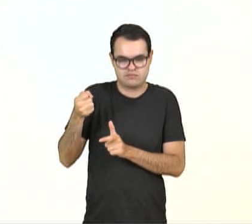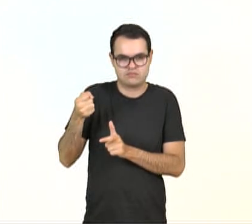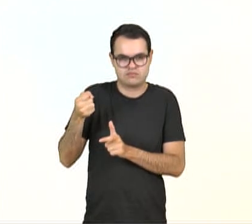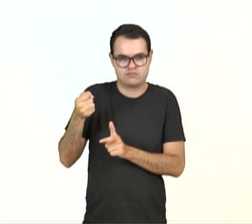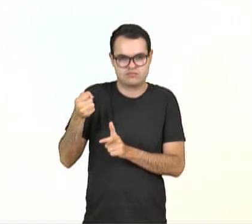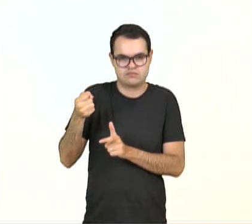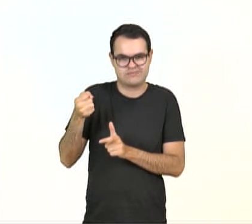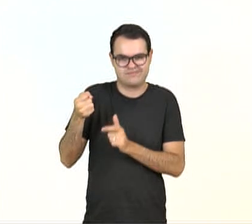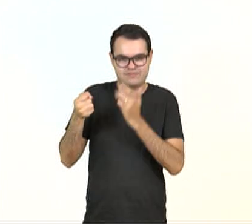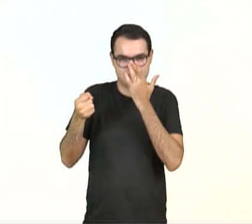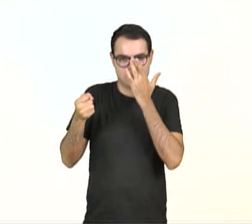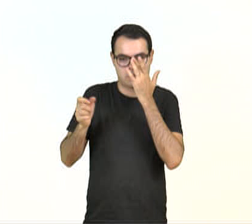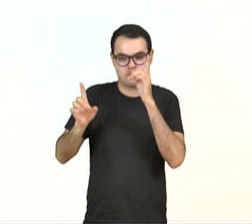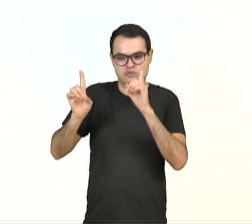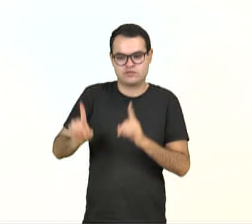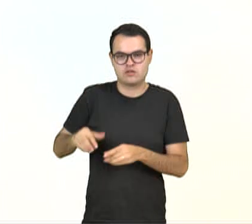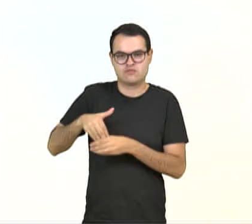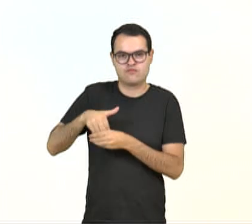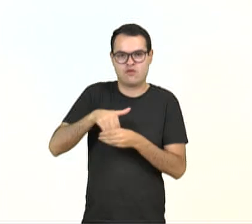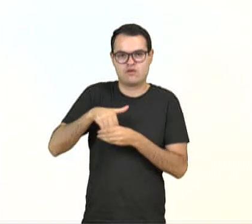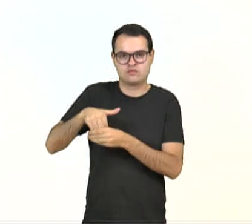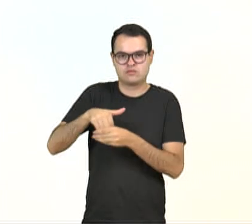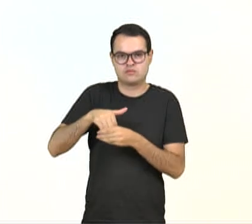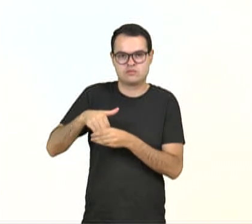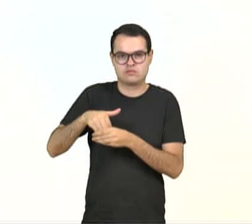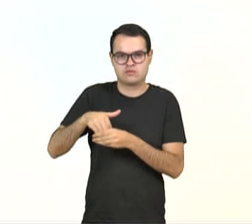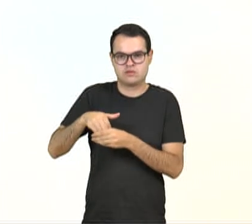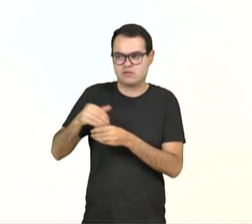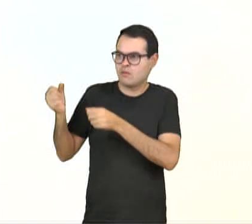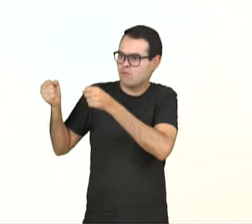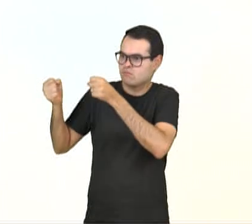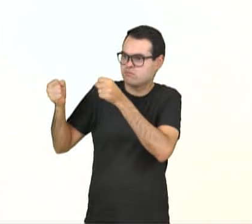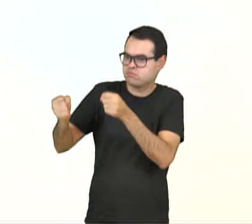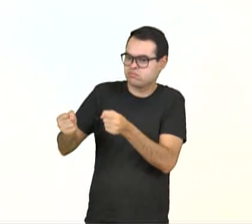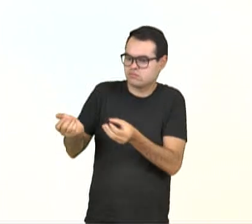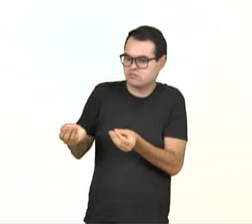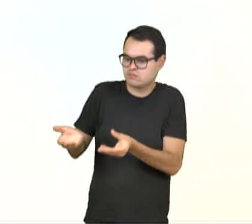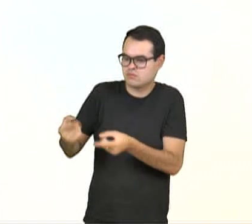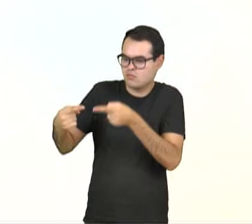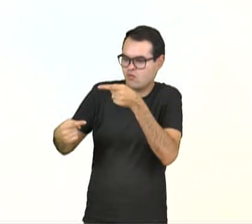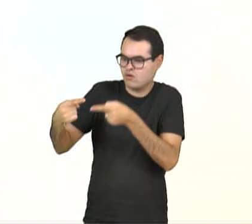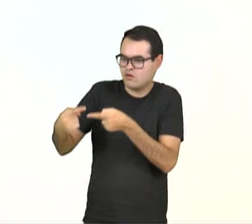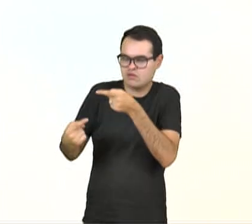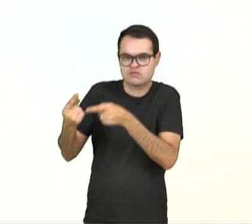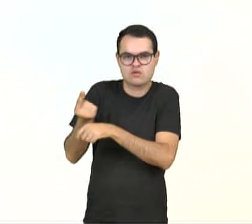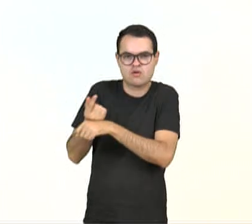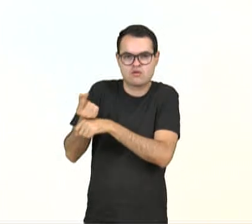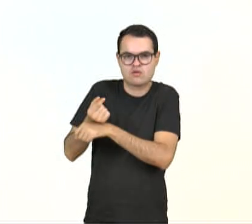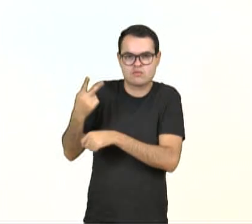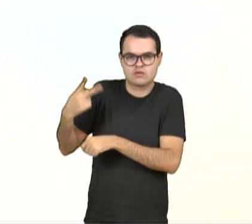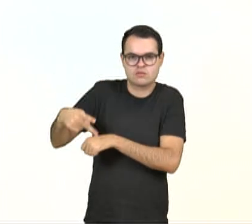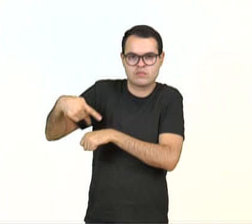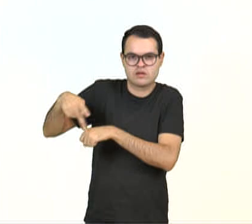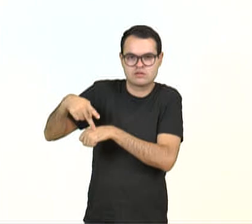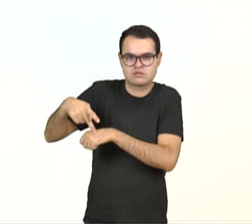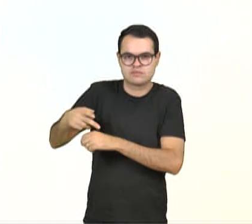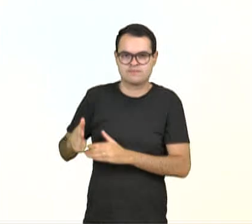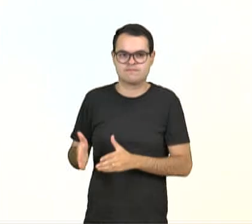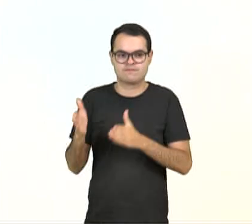únicos com direito a voto, detinha todo o poder político e econômico do país, enquanto